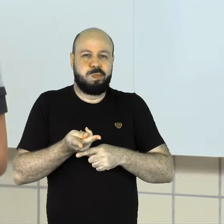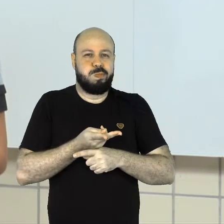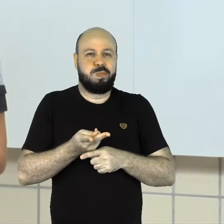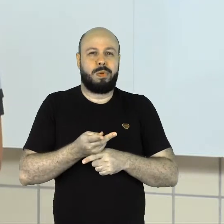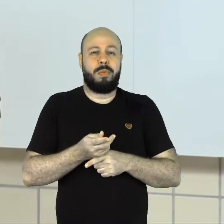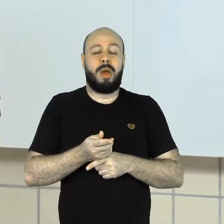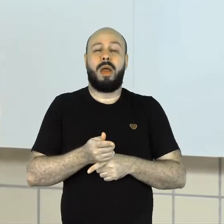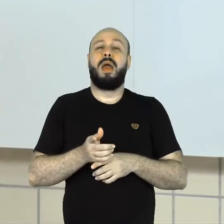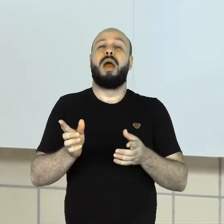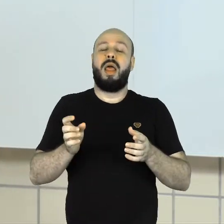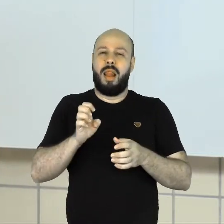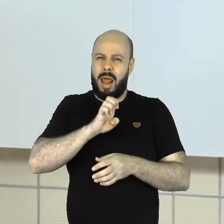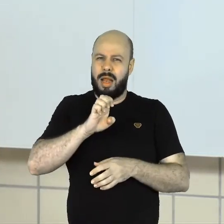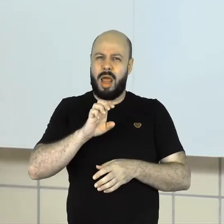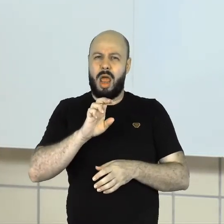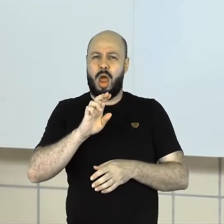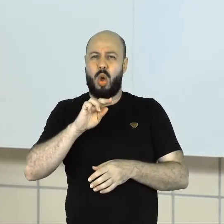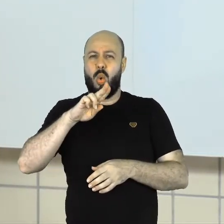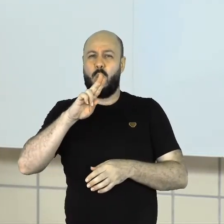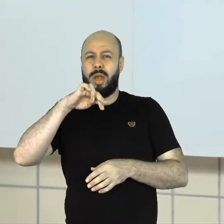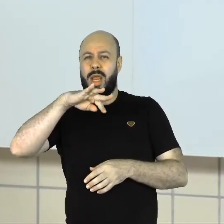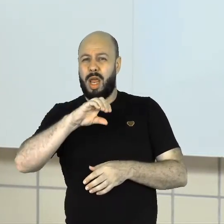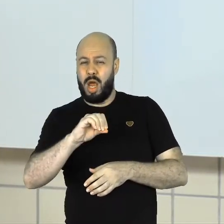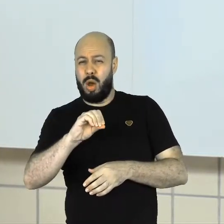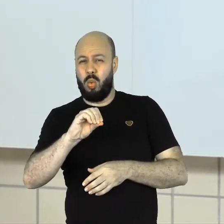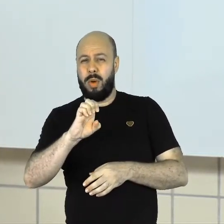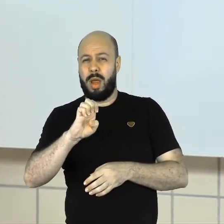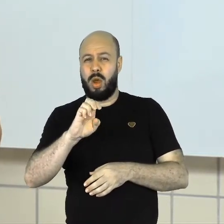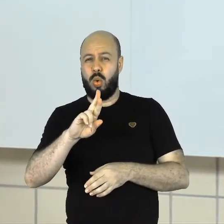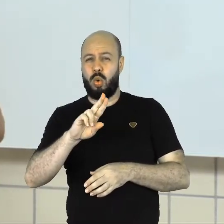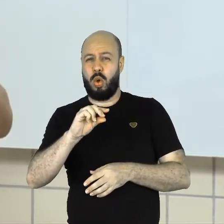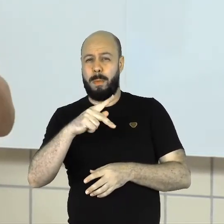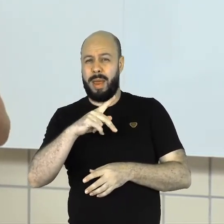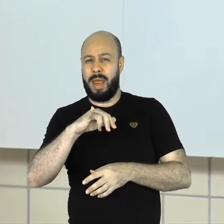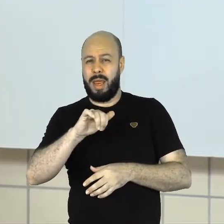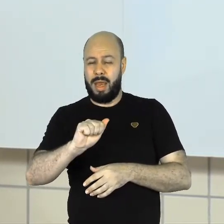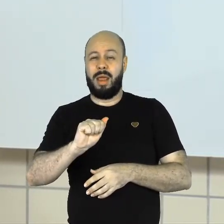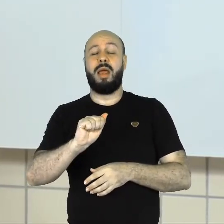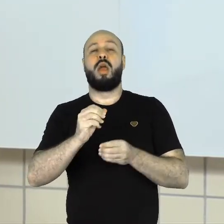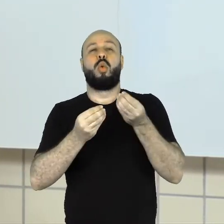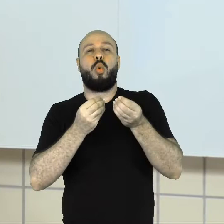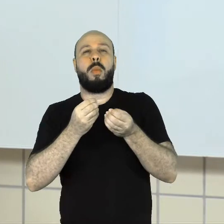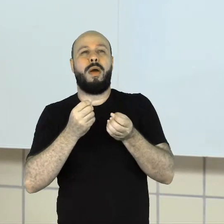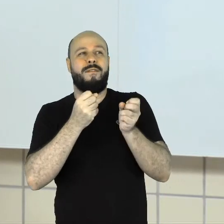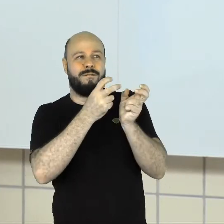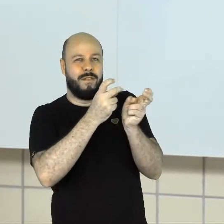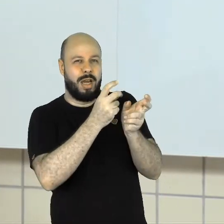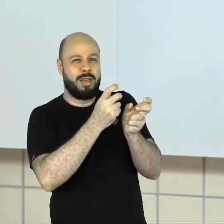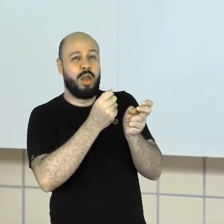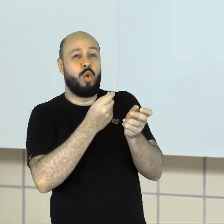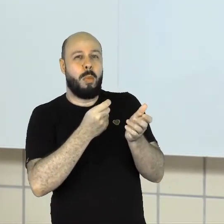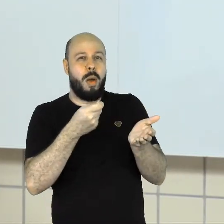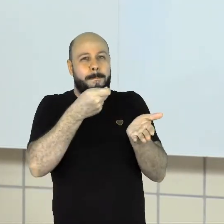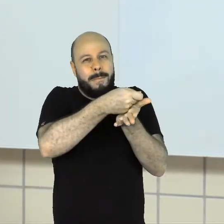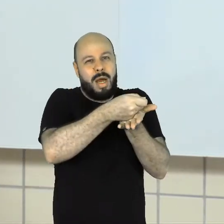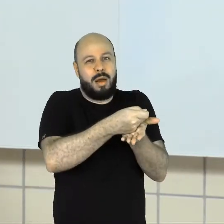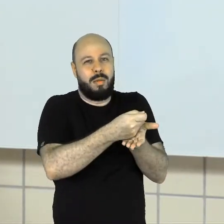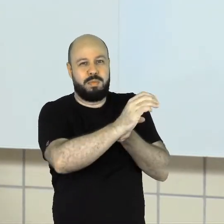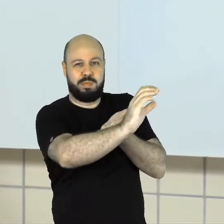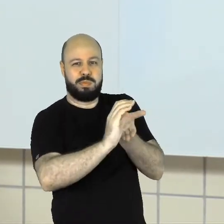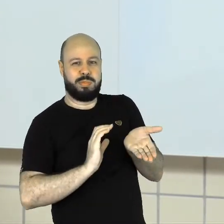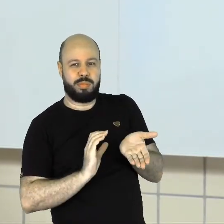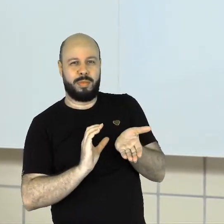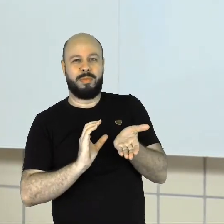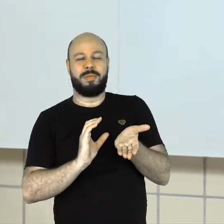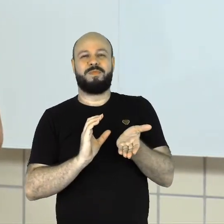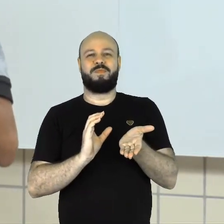site da União Europeia e lá eu peguei um relatório sobre a agricultura, importação e exportação da agricultura europeia.